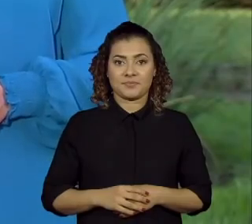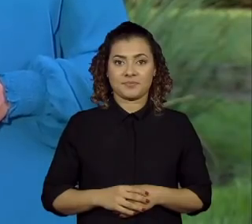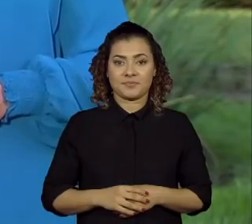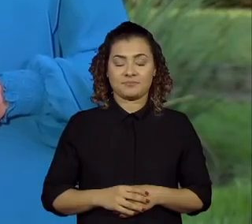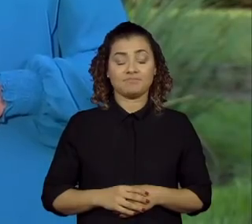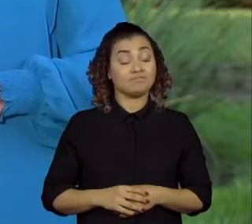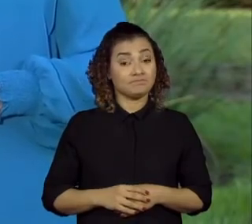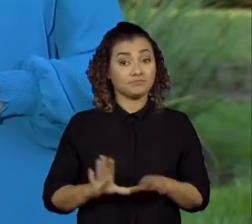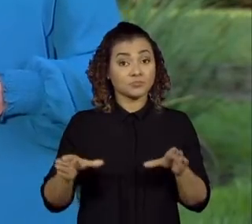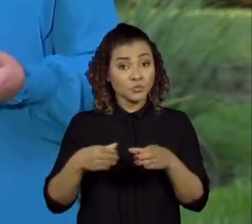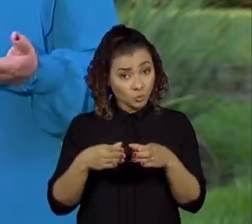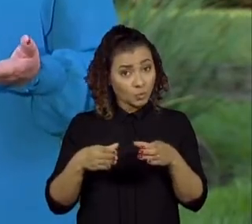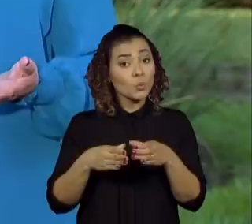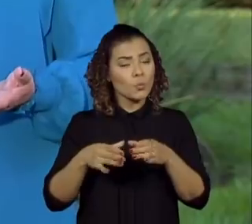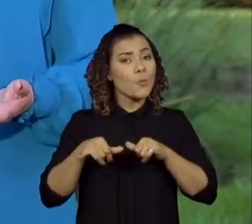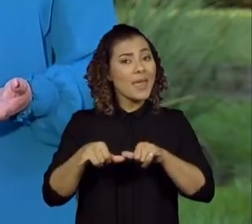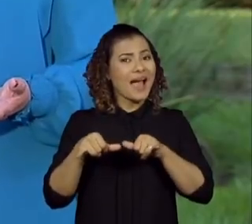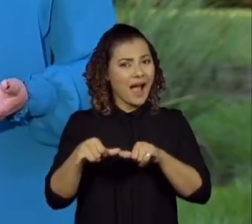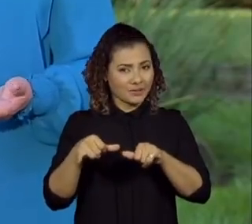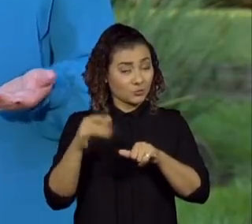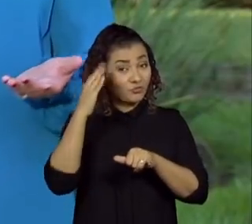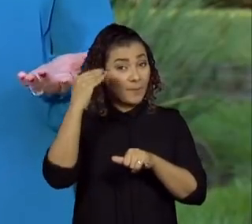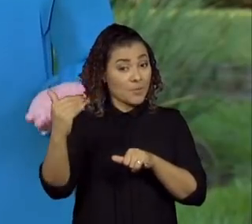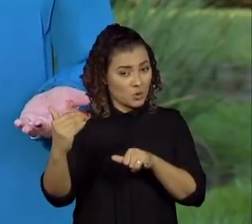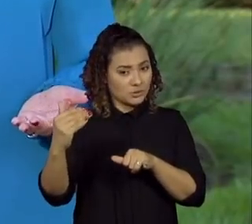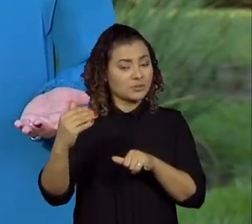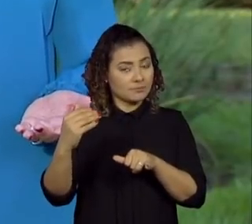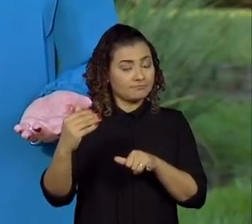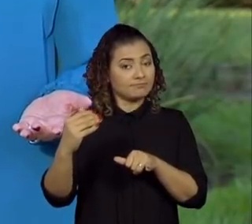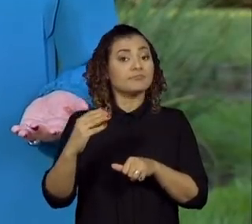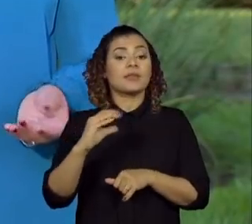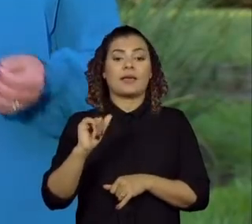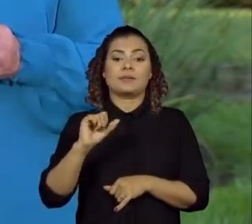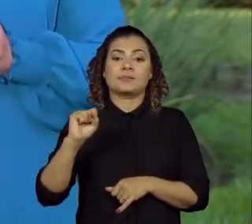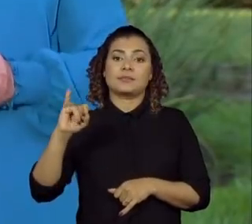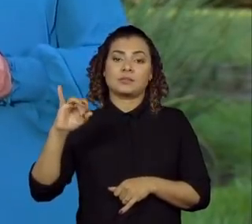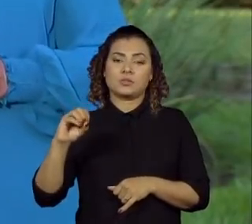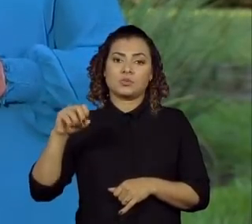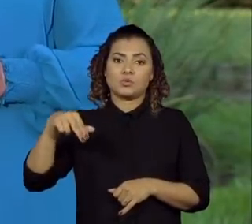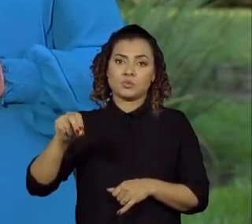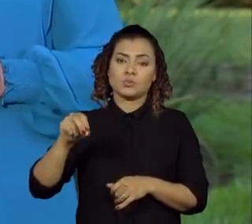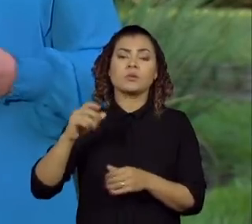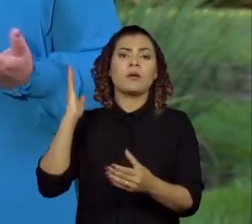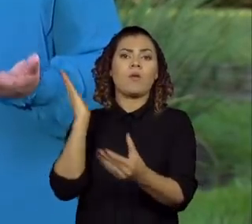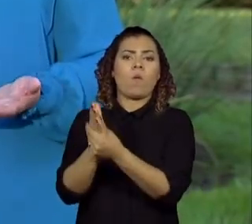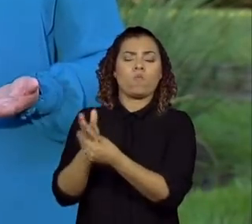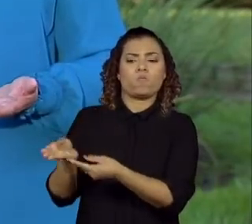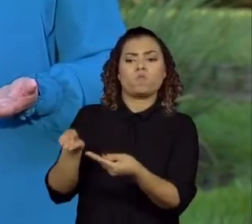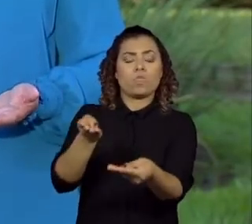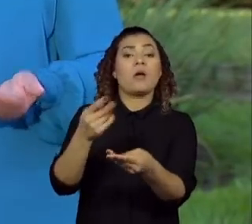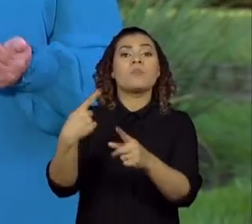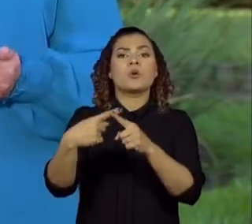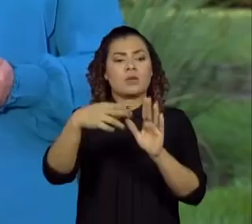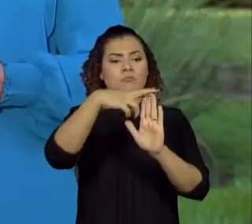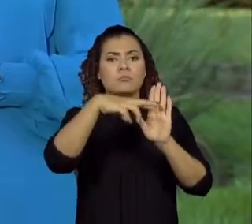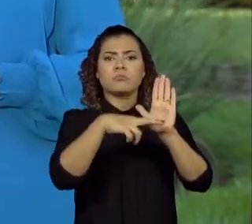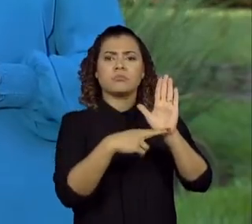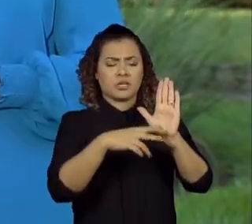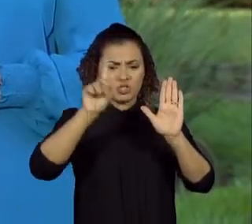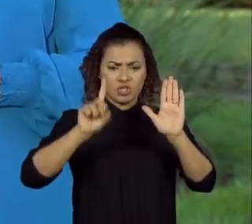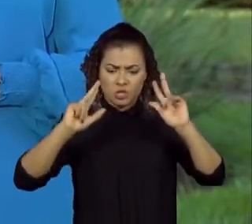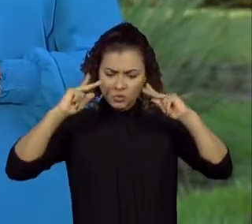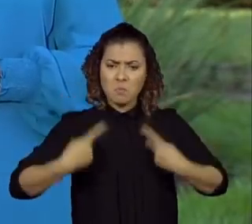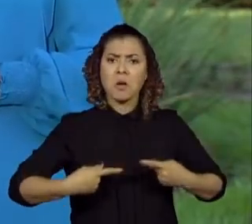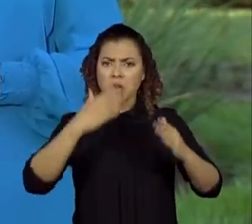Uma rede internacional de supermercados é levada à justiça por desmatamentos e violações dos direitos